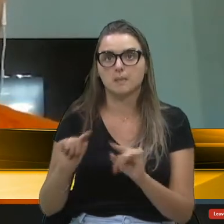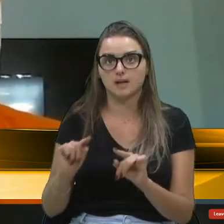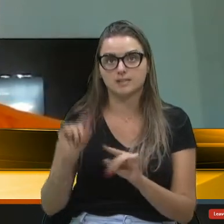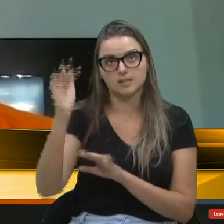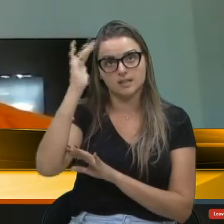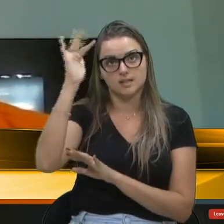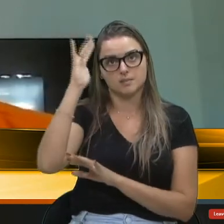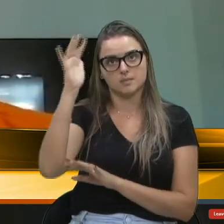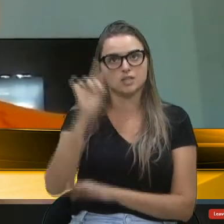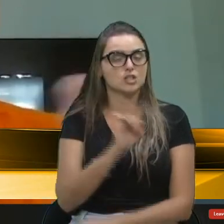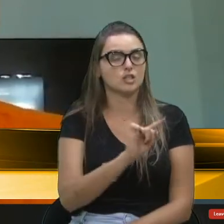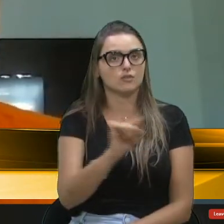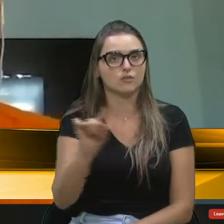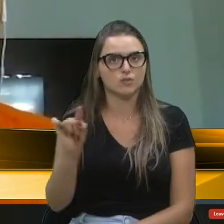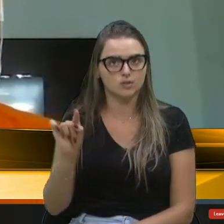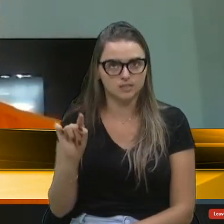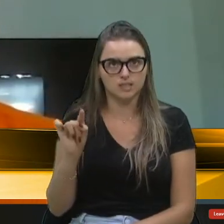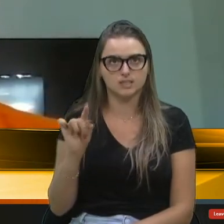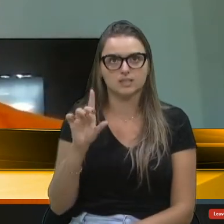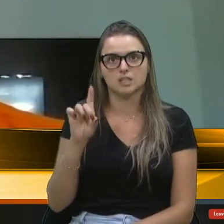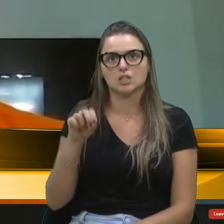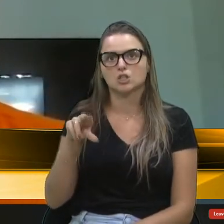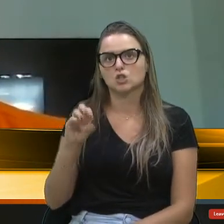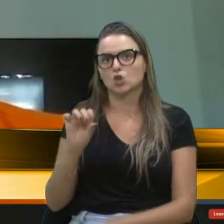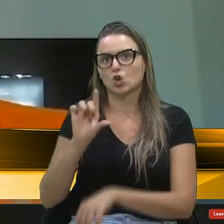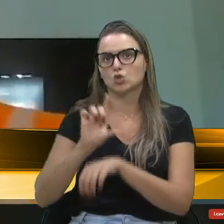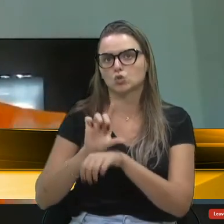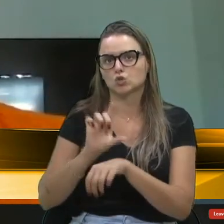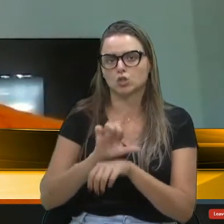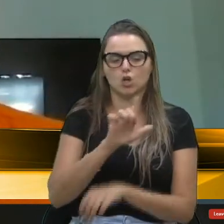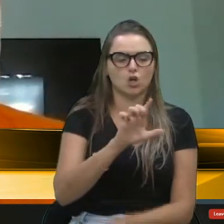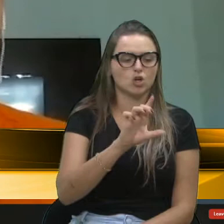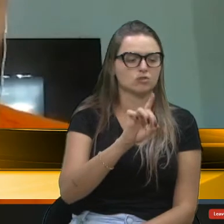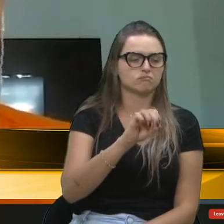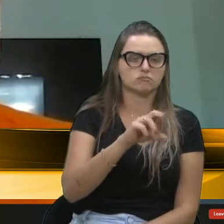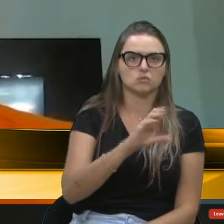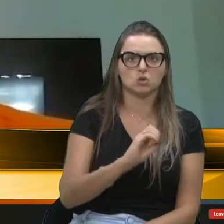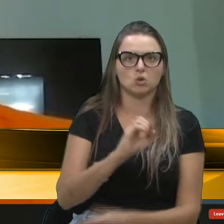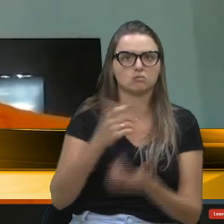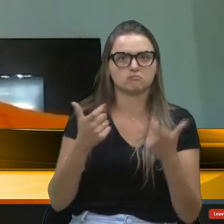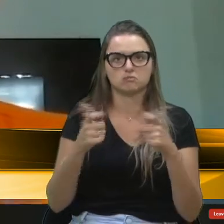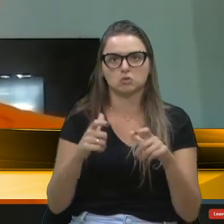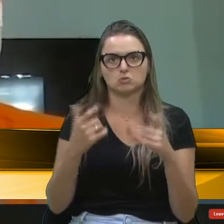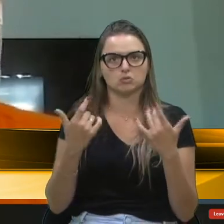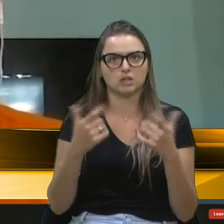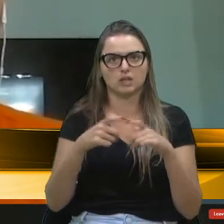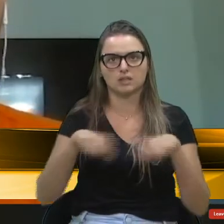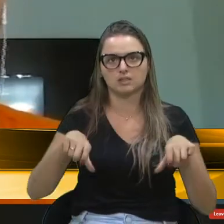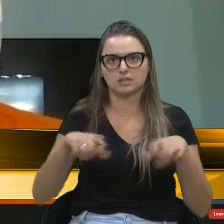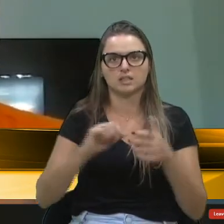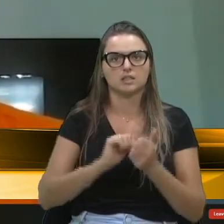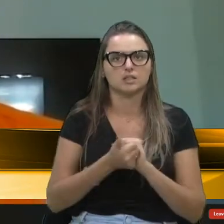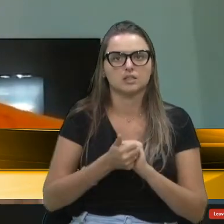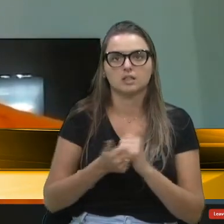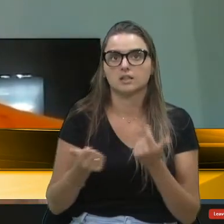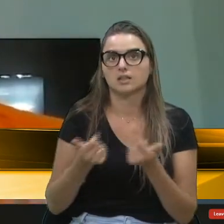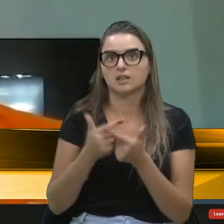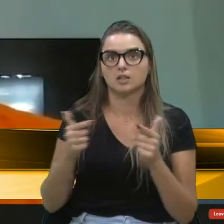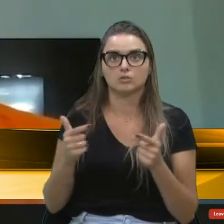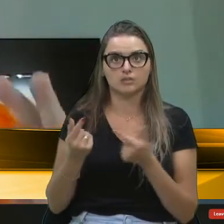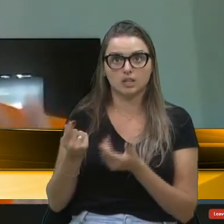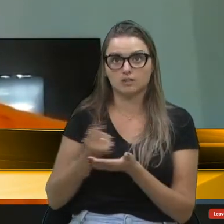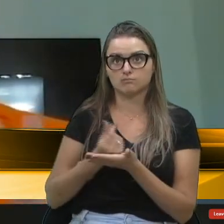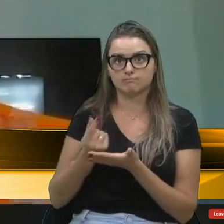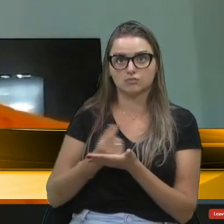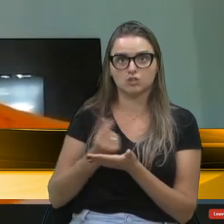vocês, proprietários de alguma loja, de algum comércio, de alguma quadra esportiva aí, não tendo de onde tirar